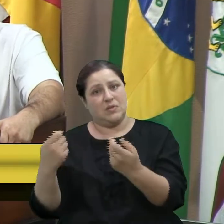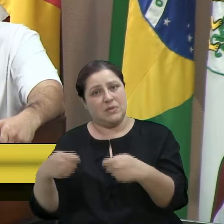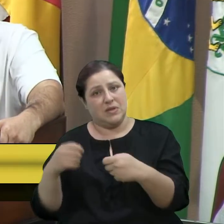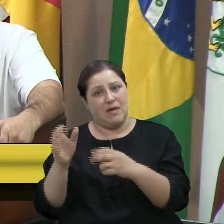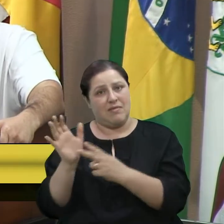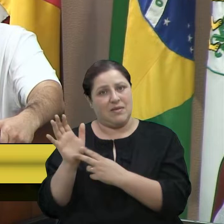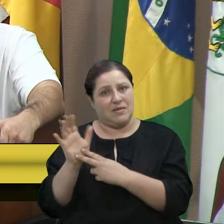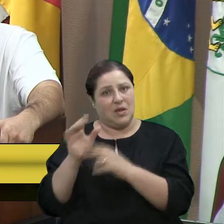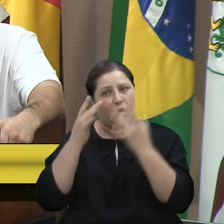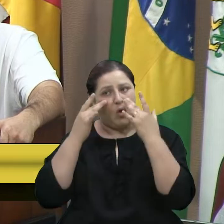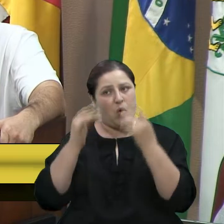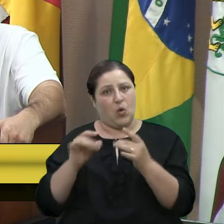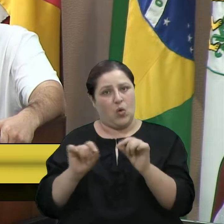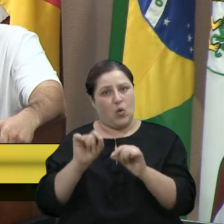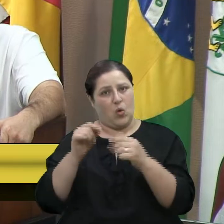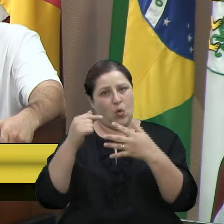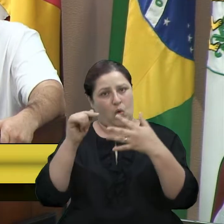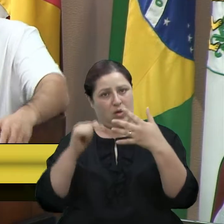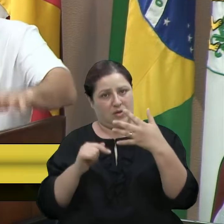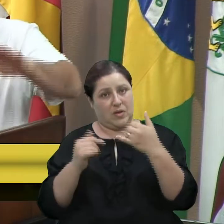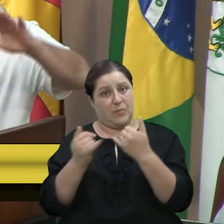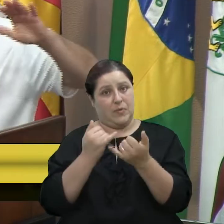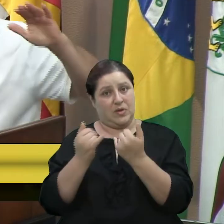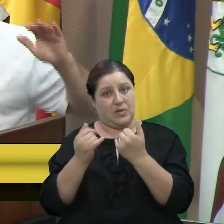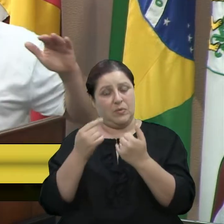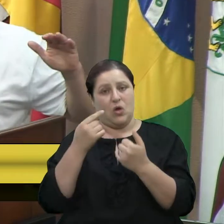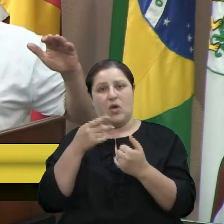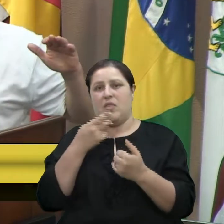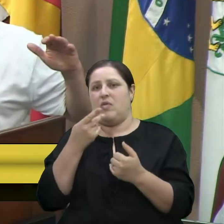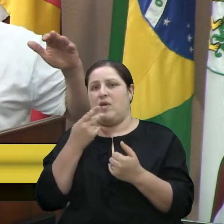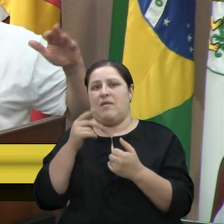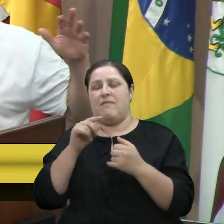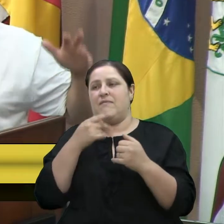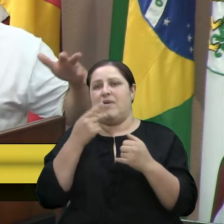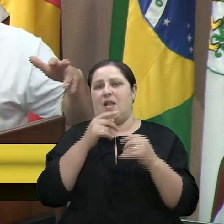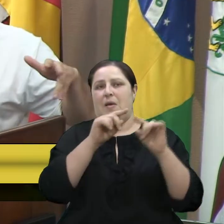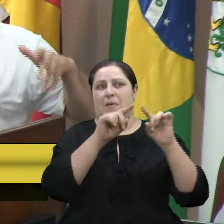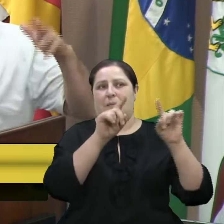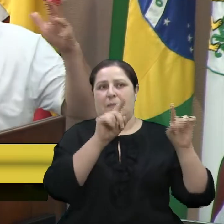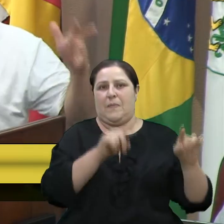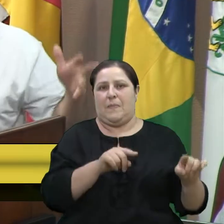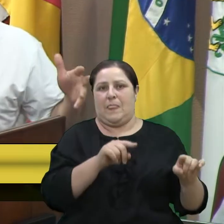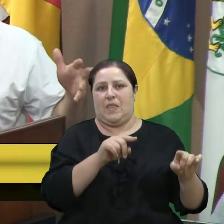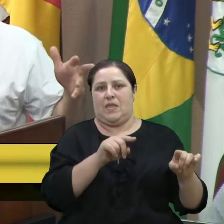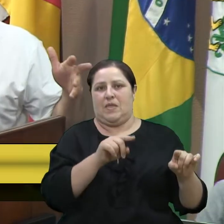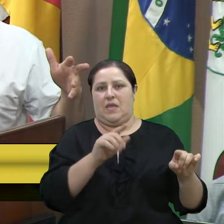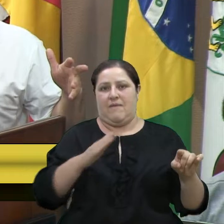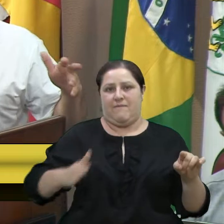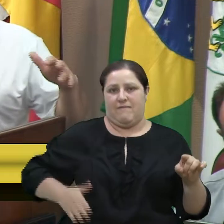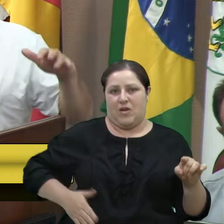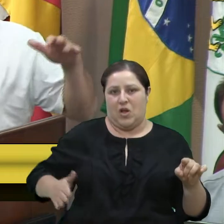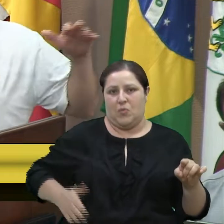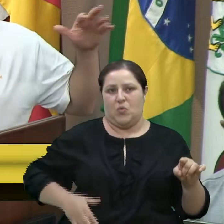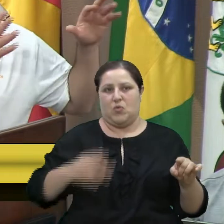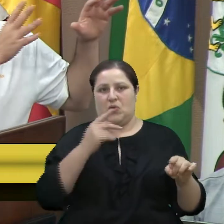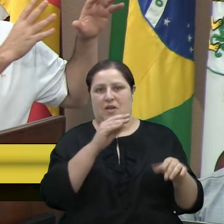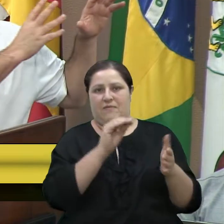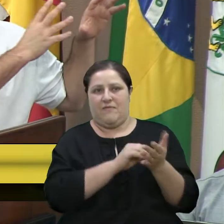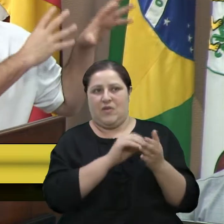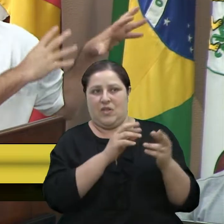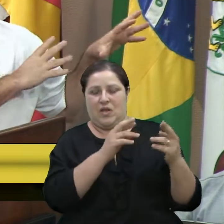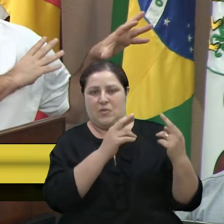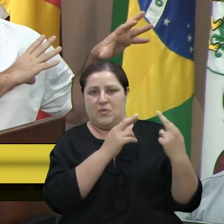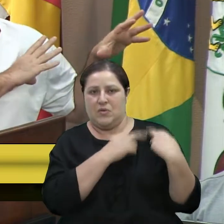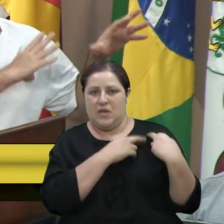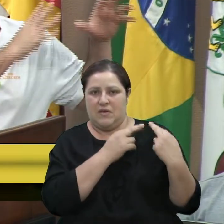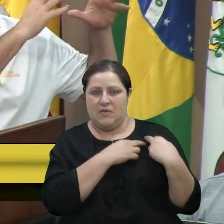coisas. Por exemplo, a questão do setor, e não estou chamando os servidores de responsáveis e vagabundos, porque foram direitos adquiridos